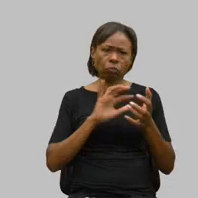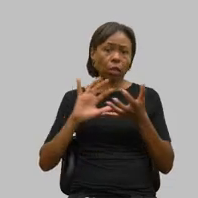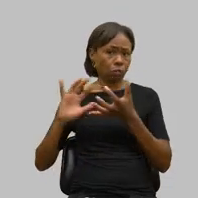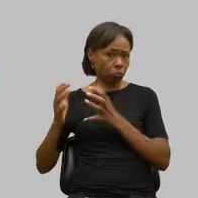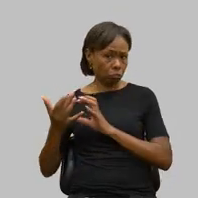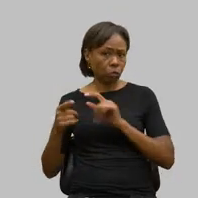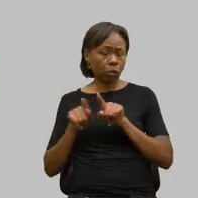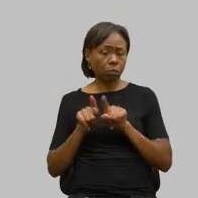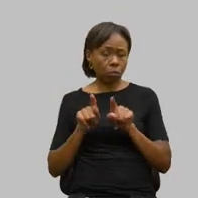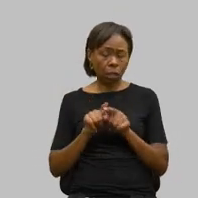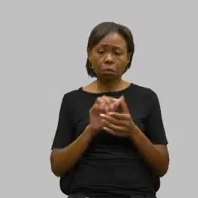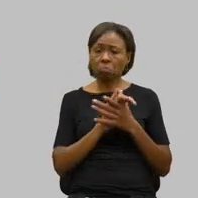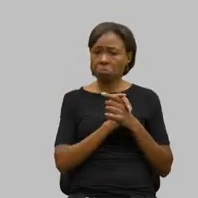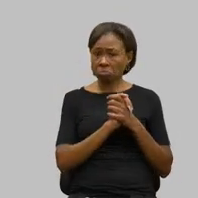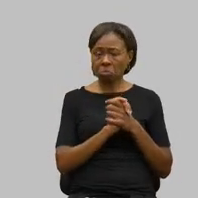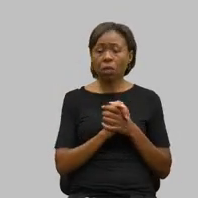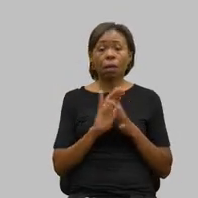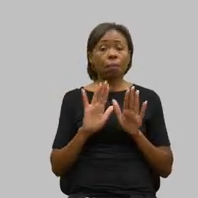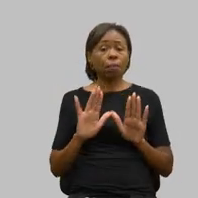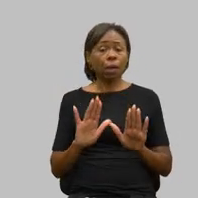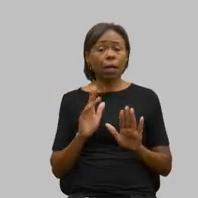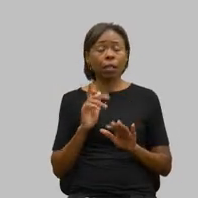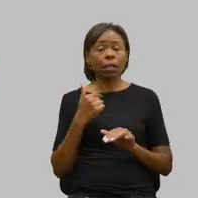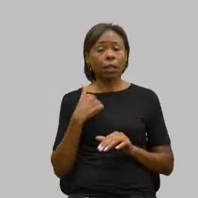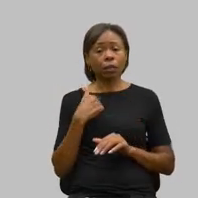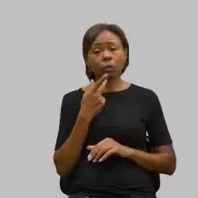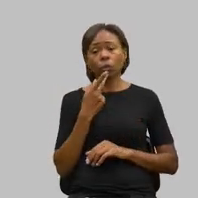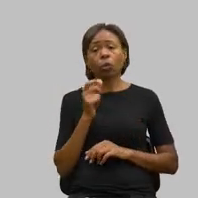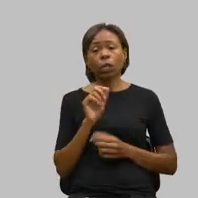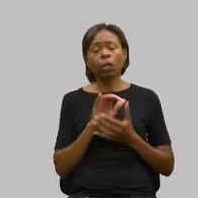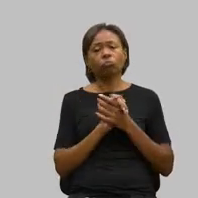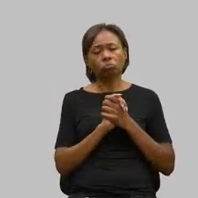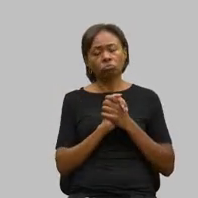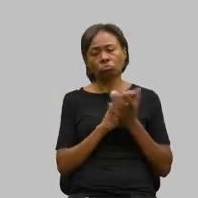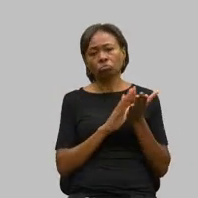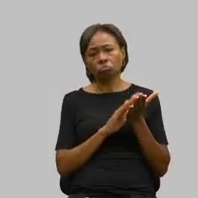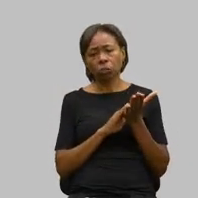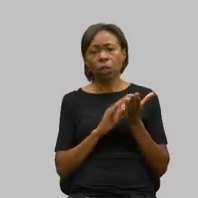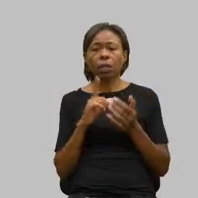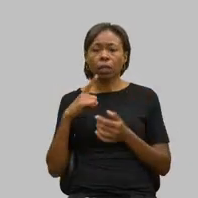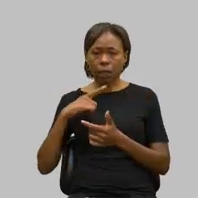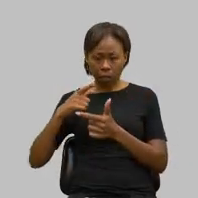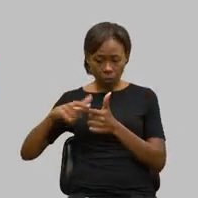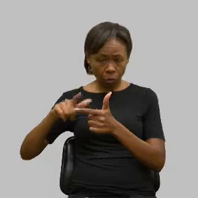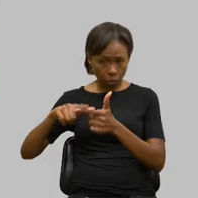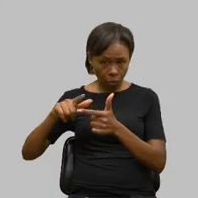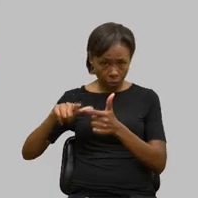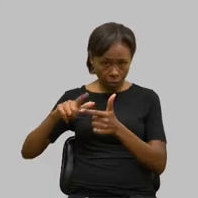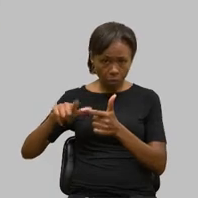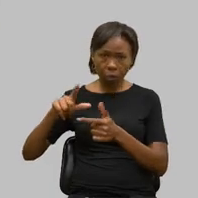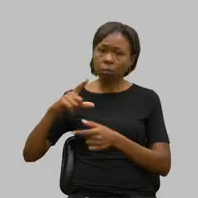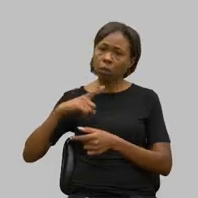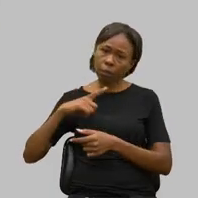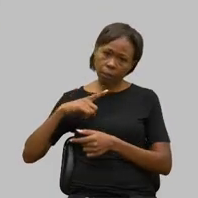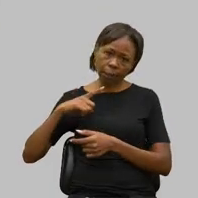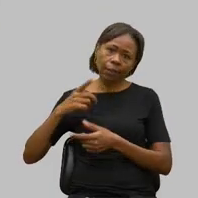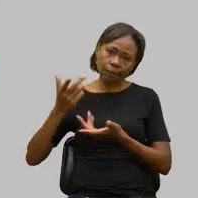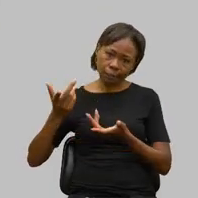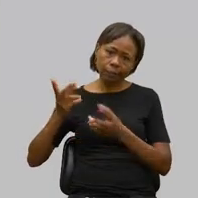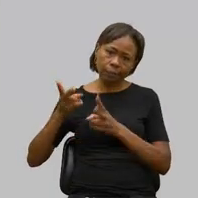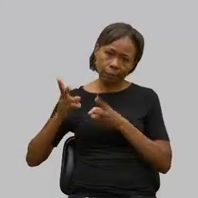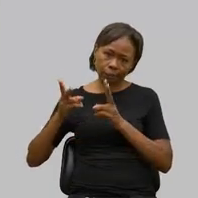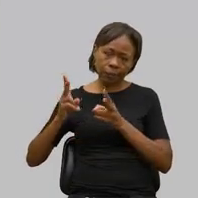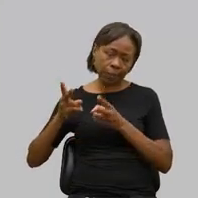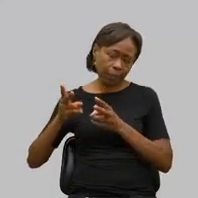que eu tenho para te falar aqui é te parabenizar. Com toda dificuldade, tem problema? Não falta. E vai